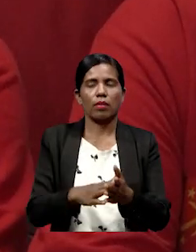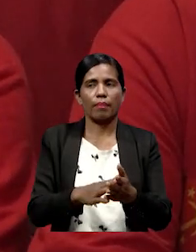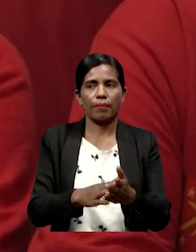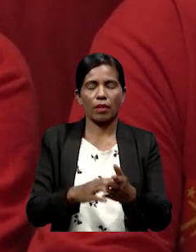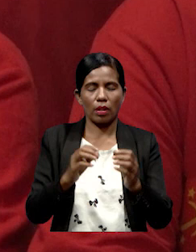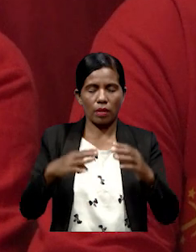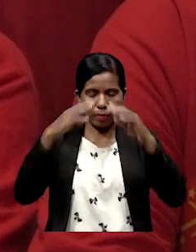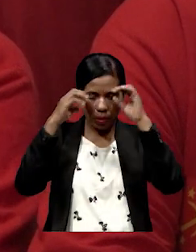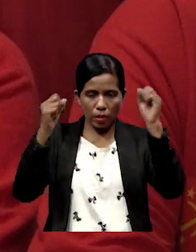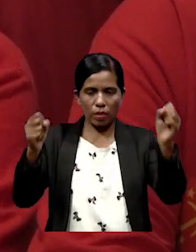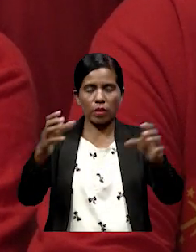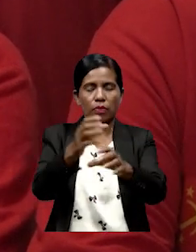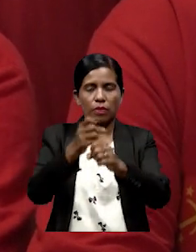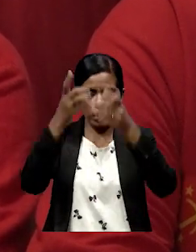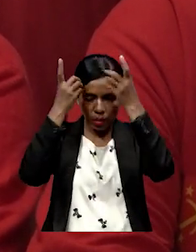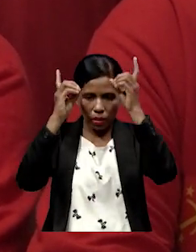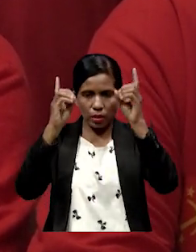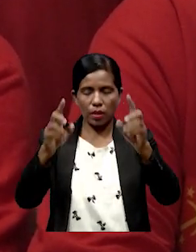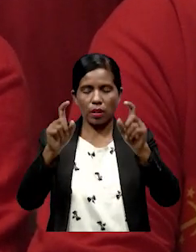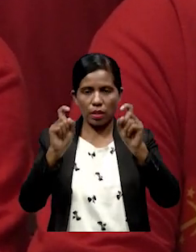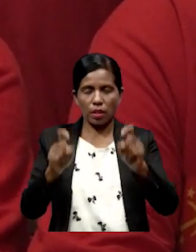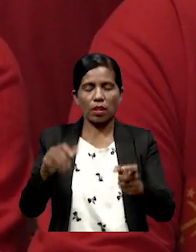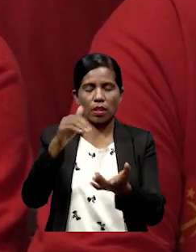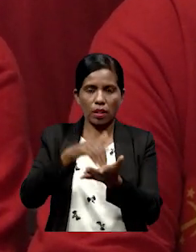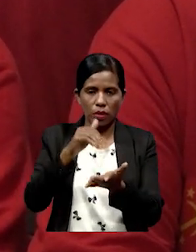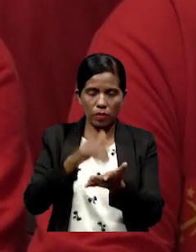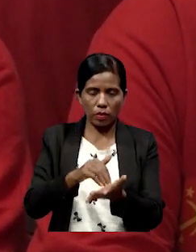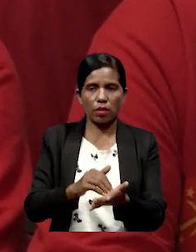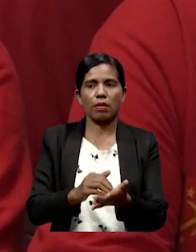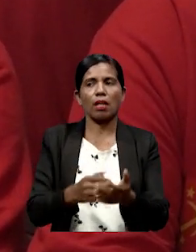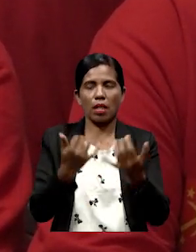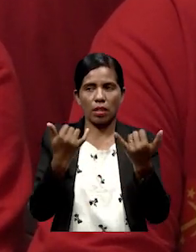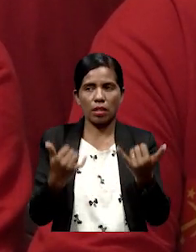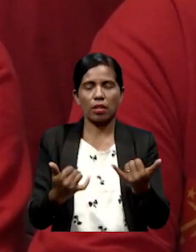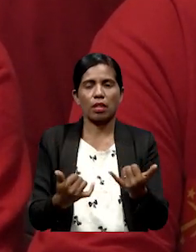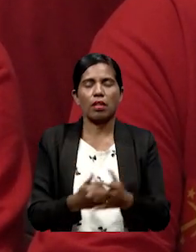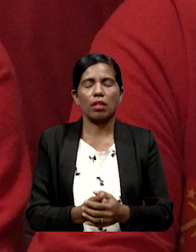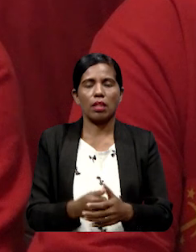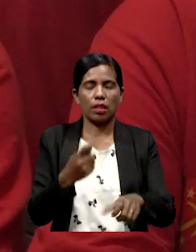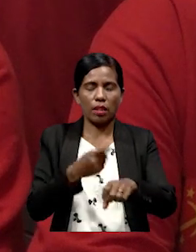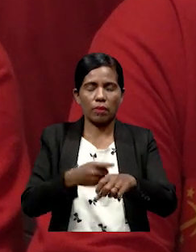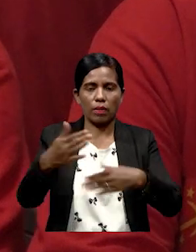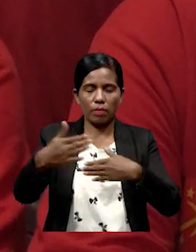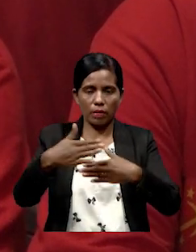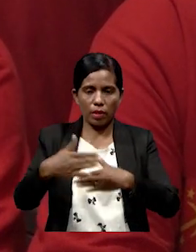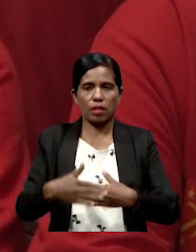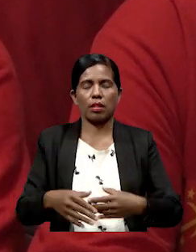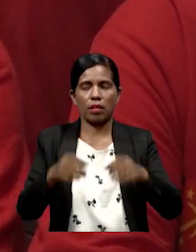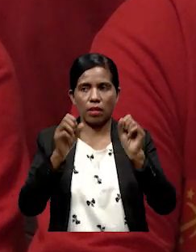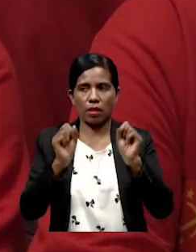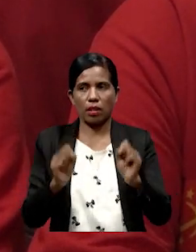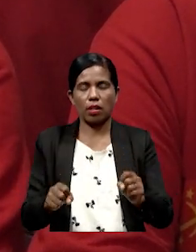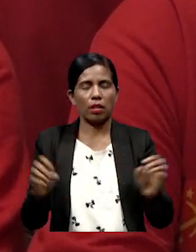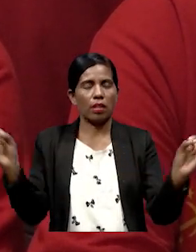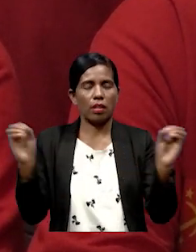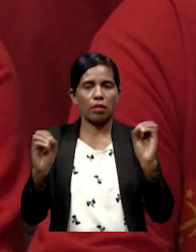atu rola decisão tem que estuda ba estuda. No sama kela de tempo bada clozona atu la